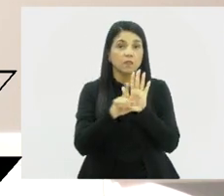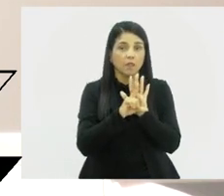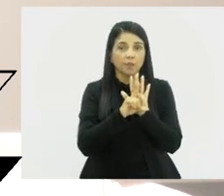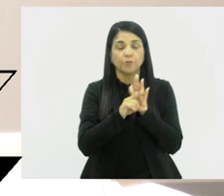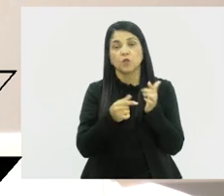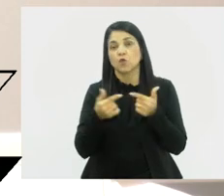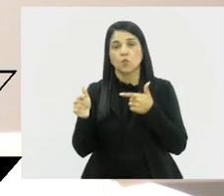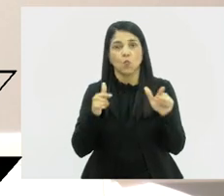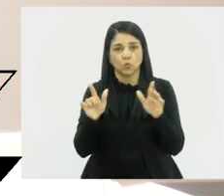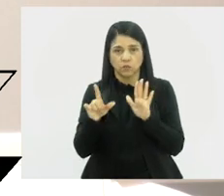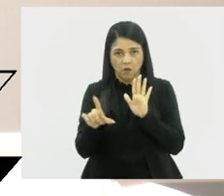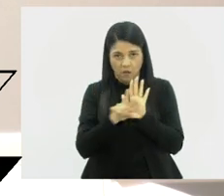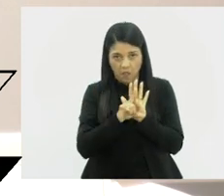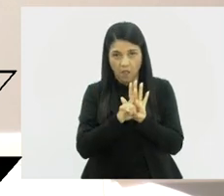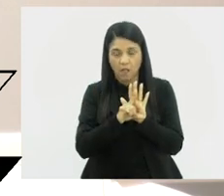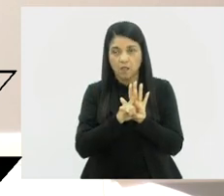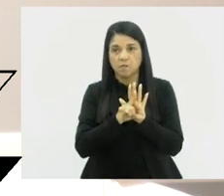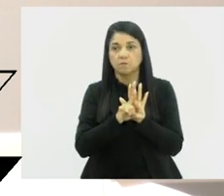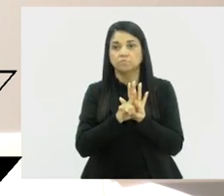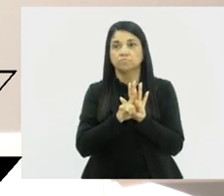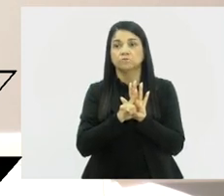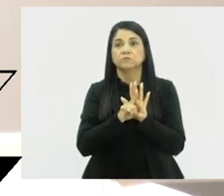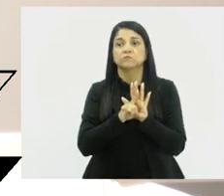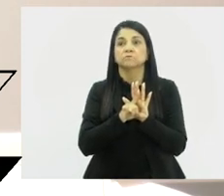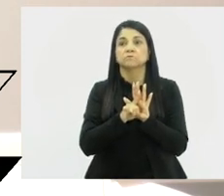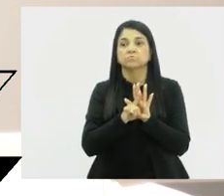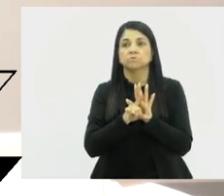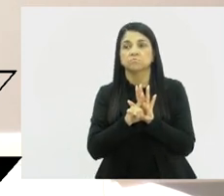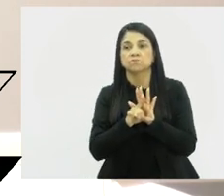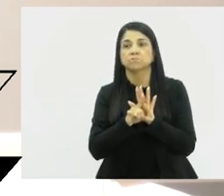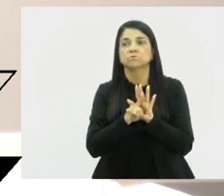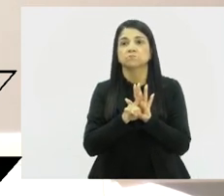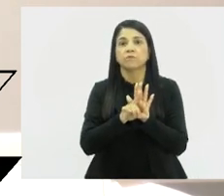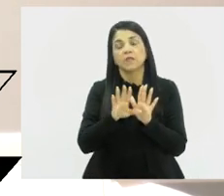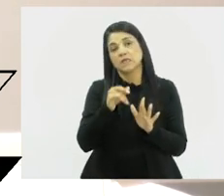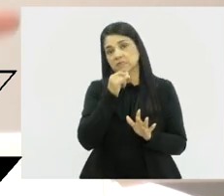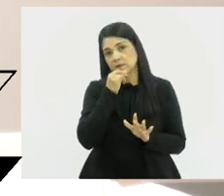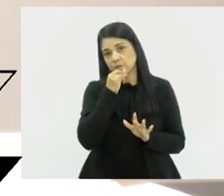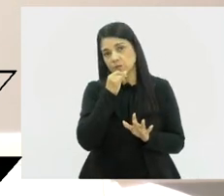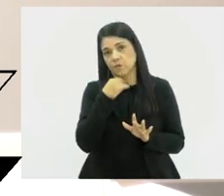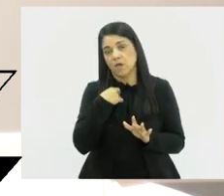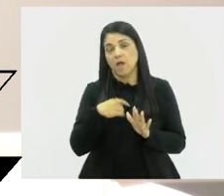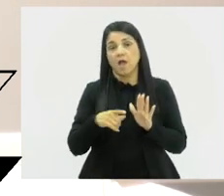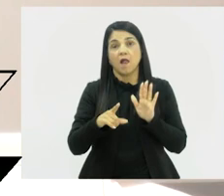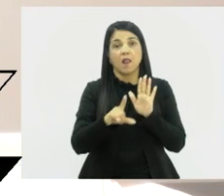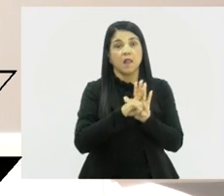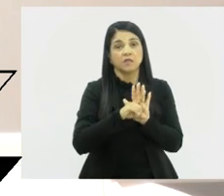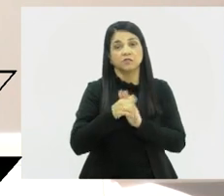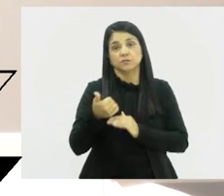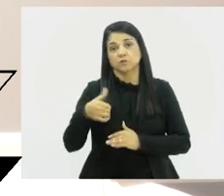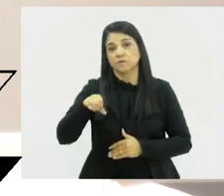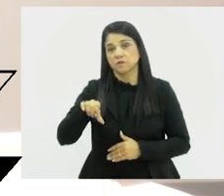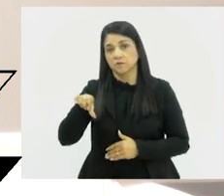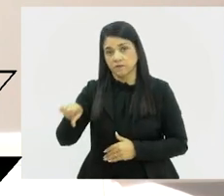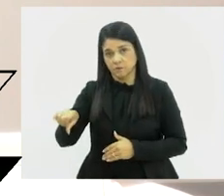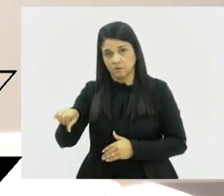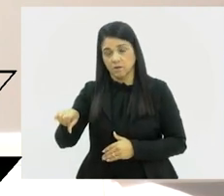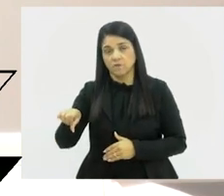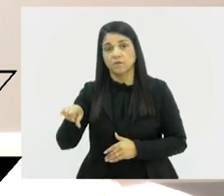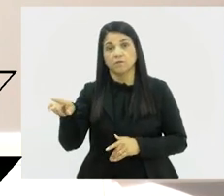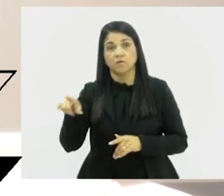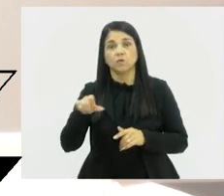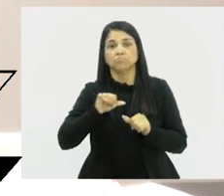outra, cabe melhorias, atualizações. Eu mesmo, a gente já fez. A lei de 99 foi aperfeiçoada pela